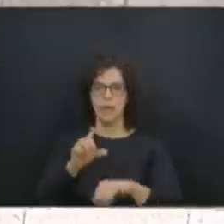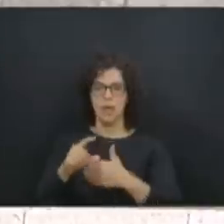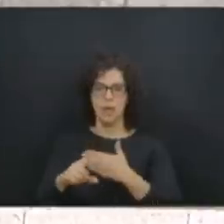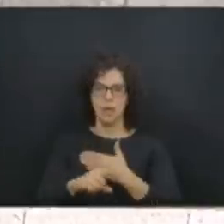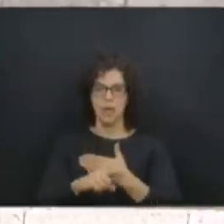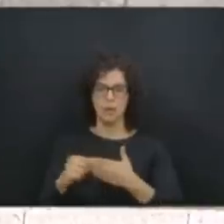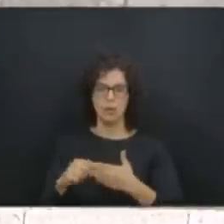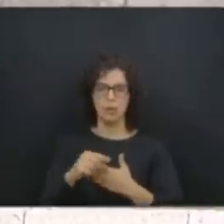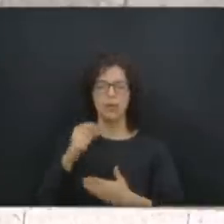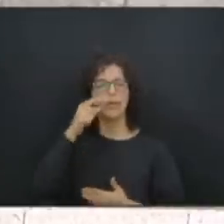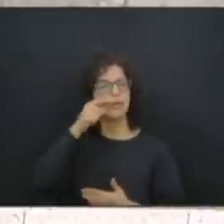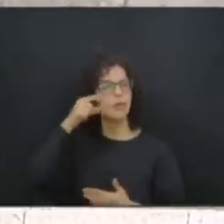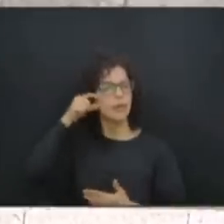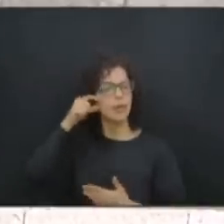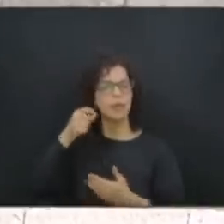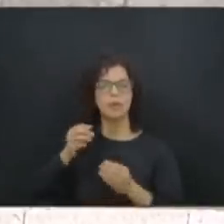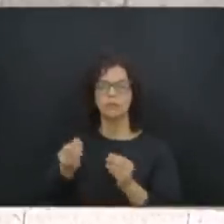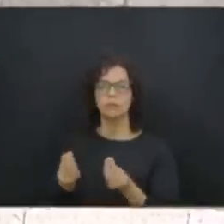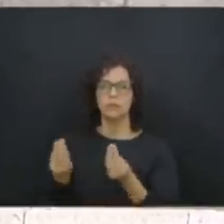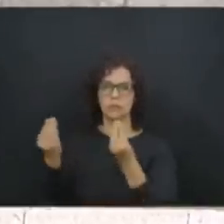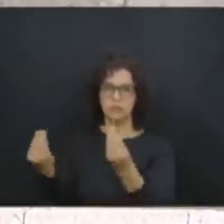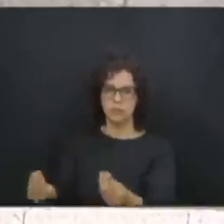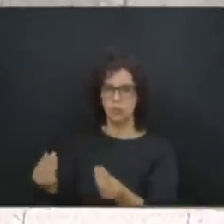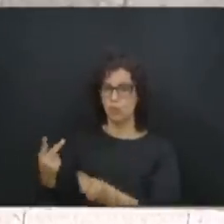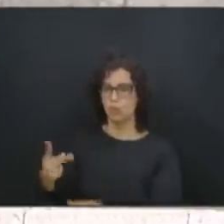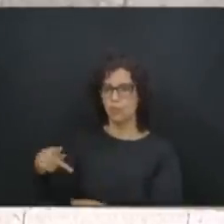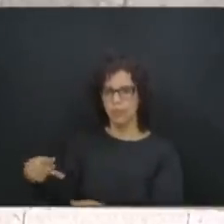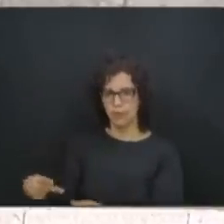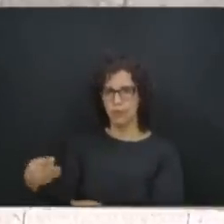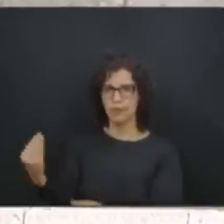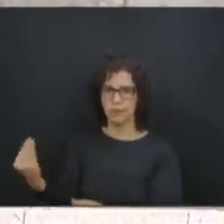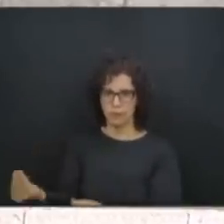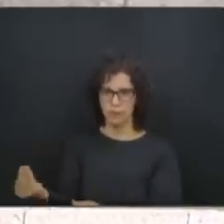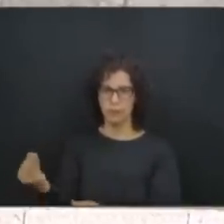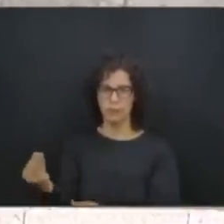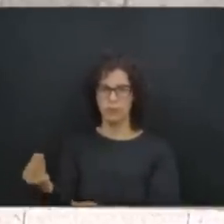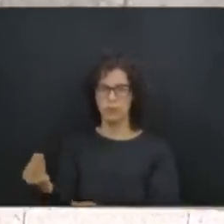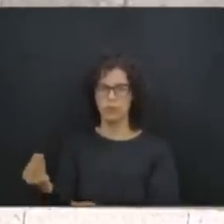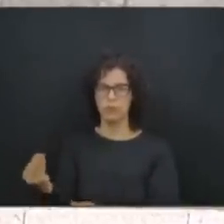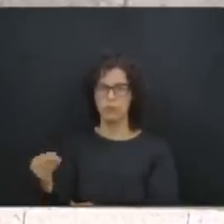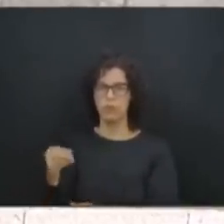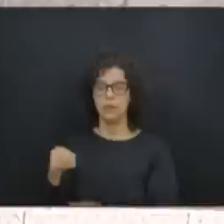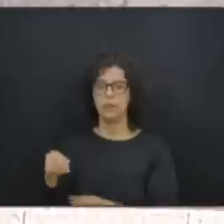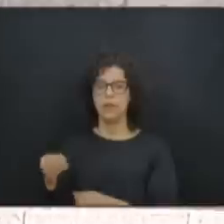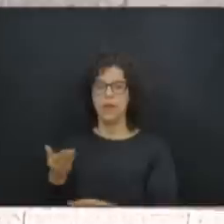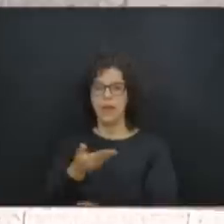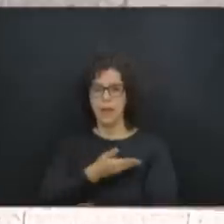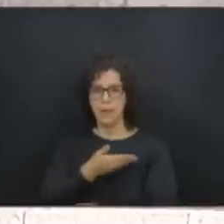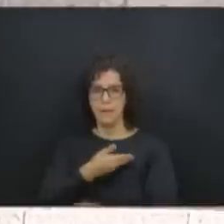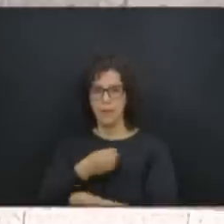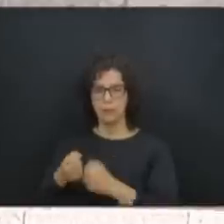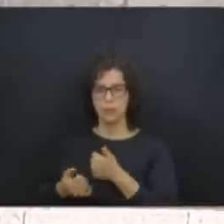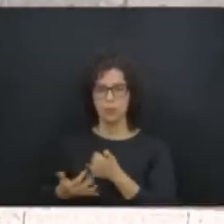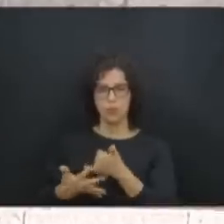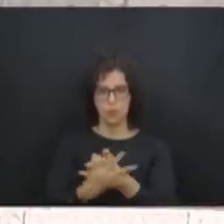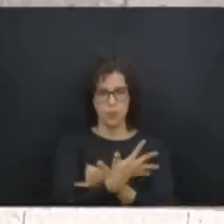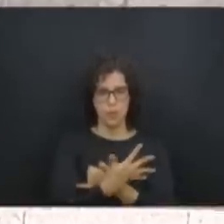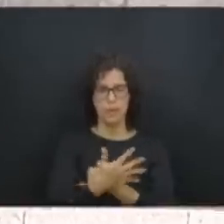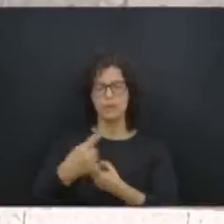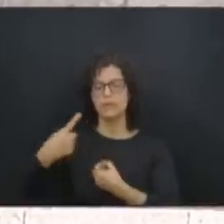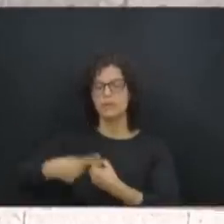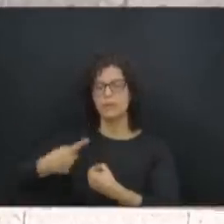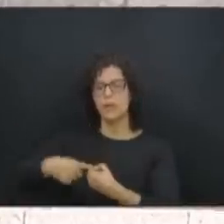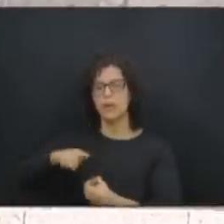do deputado Nereu Moura que concede o título de saúde pública a grande amigos do meio ambiente de guaraná